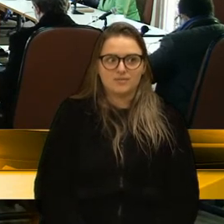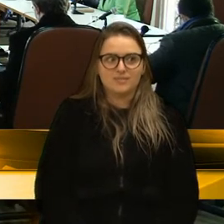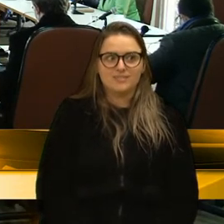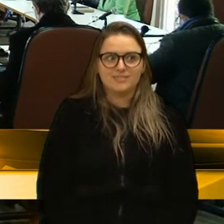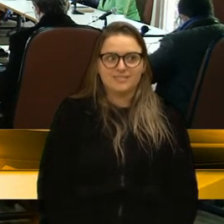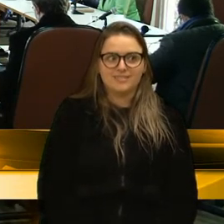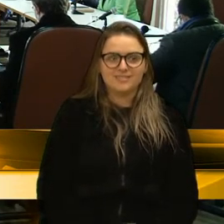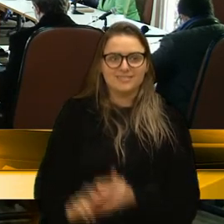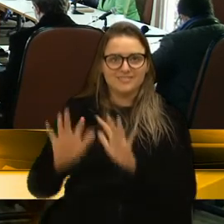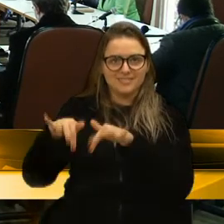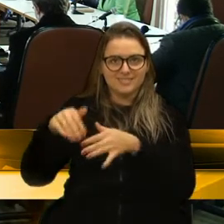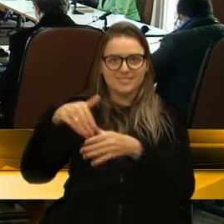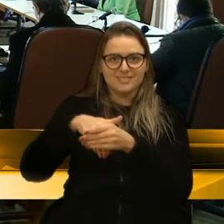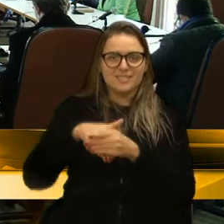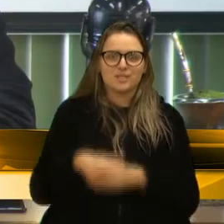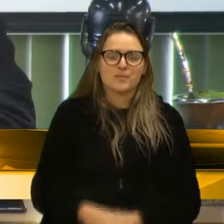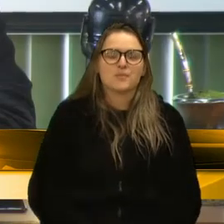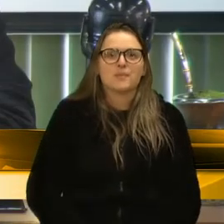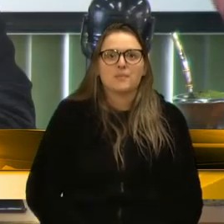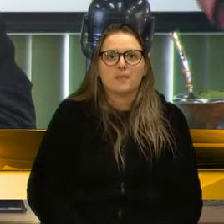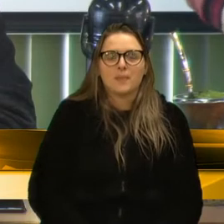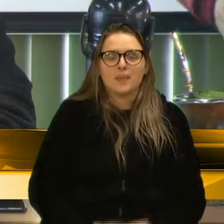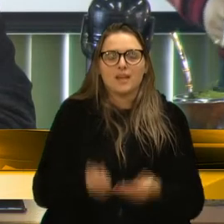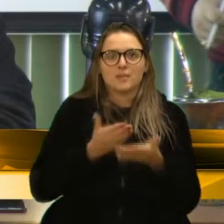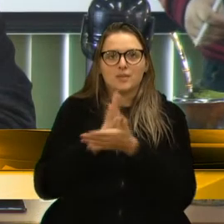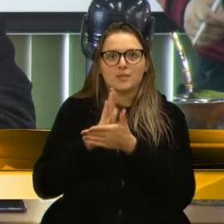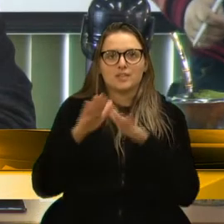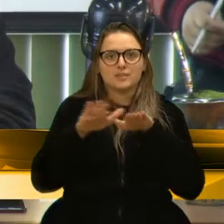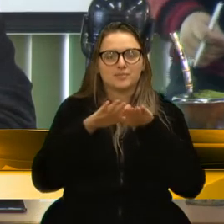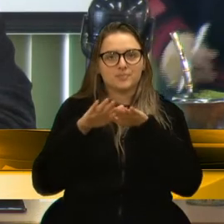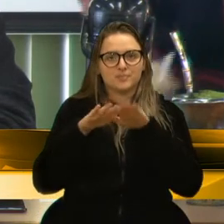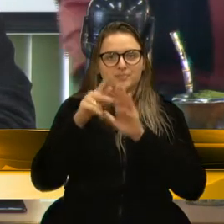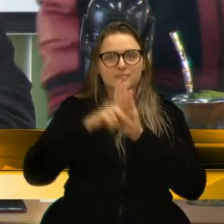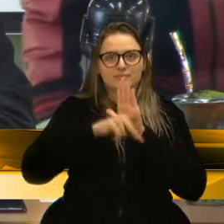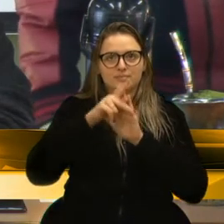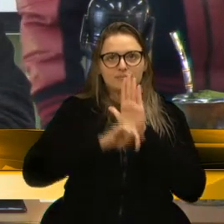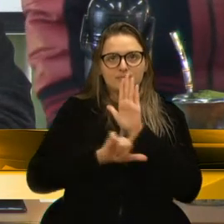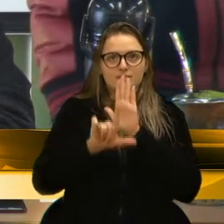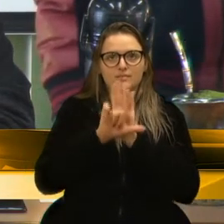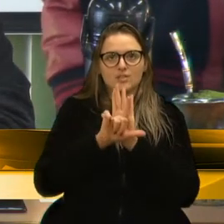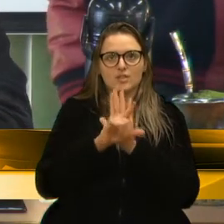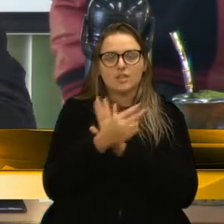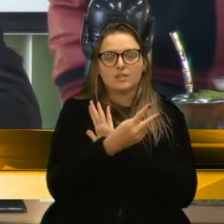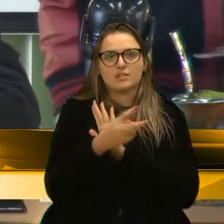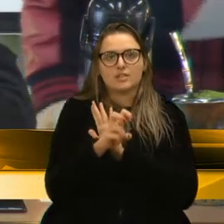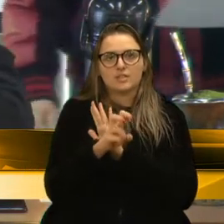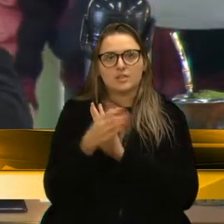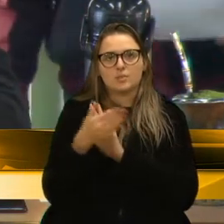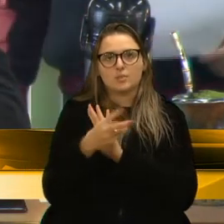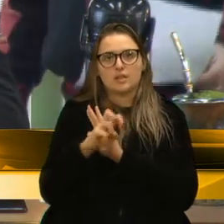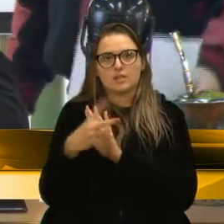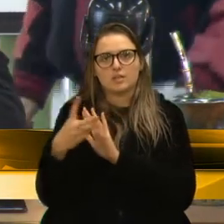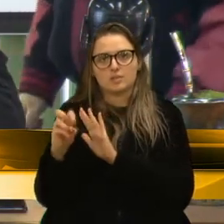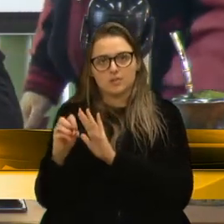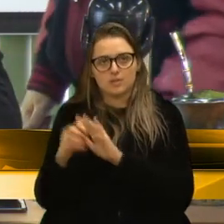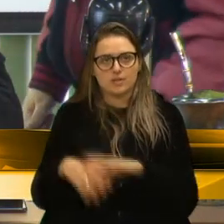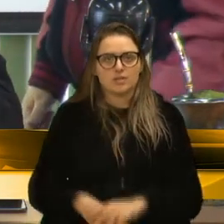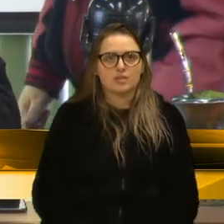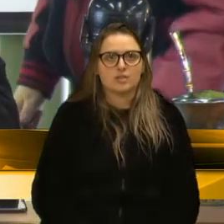Encerrada a votação, aprovado por unanimidade o projeto de lei número 25 de